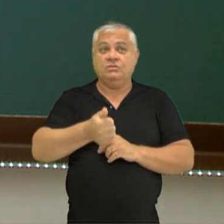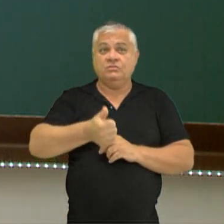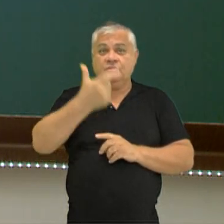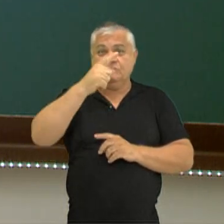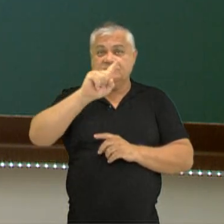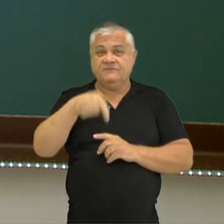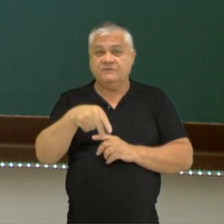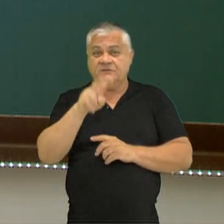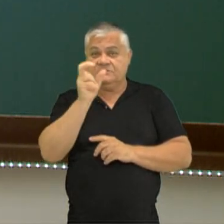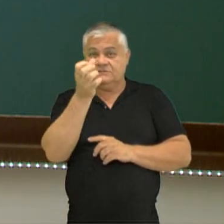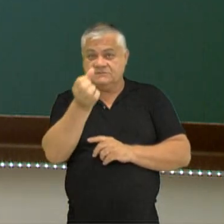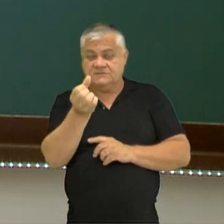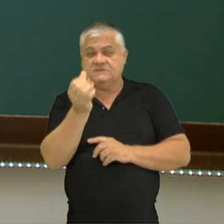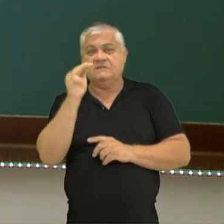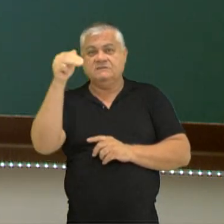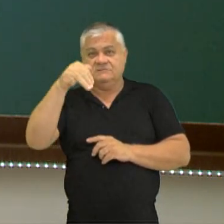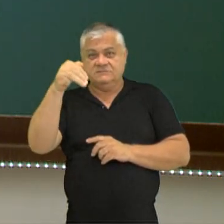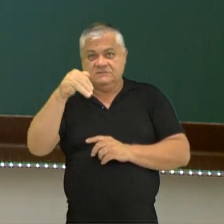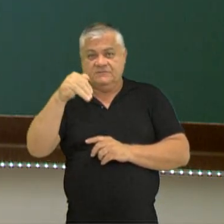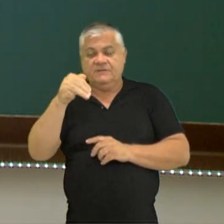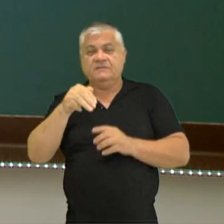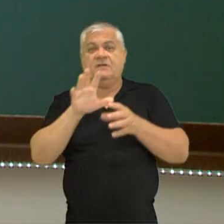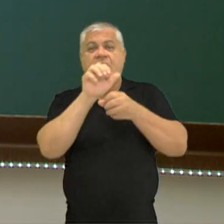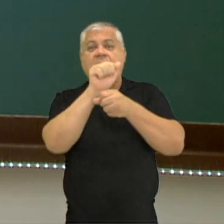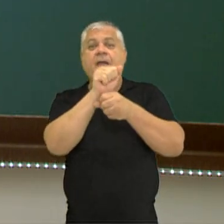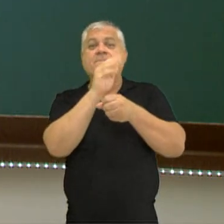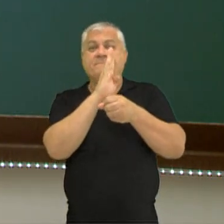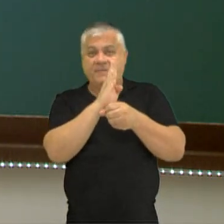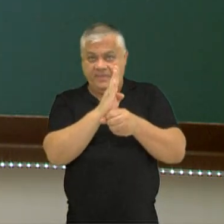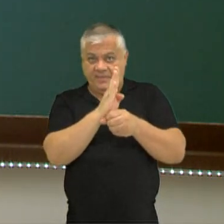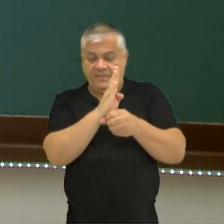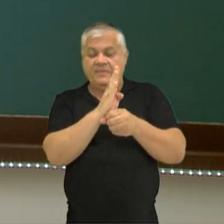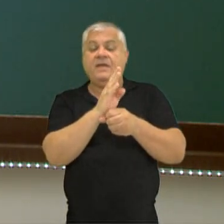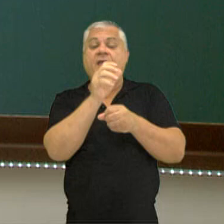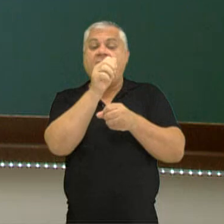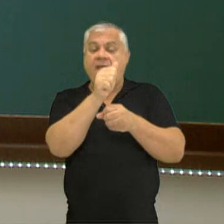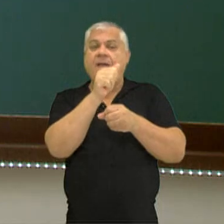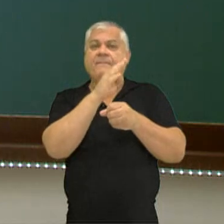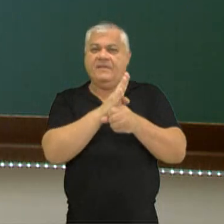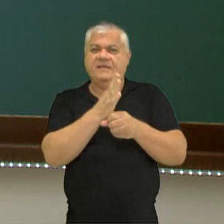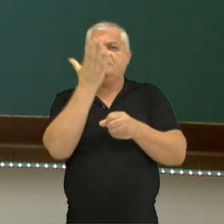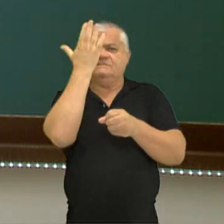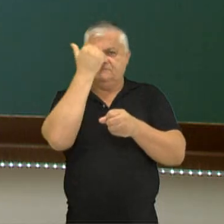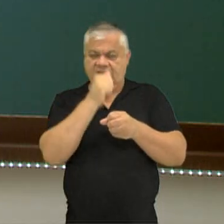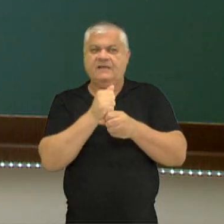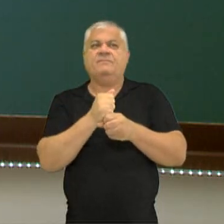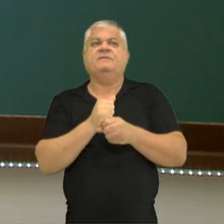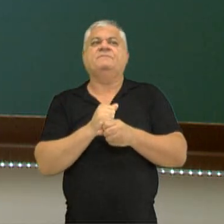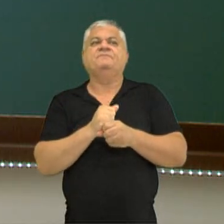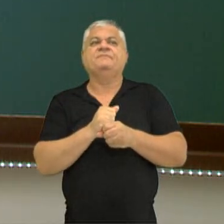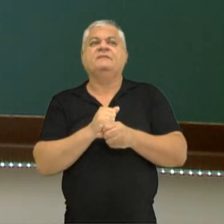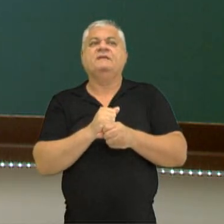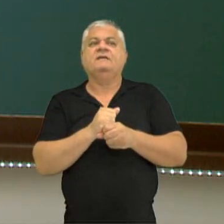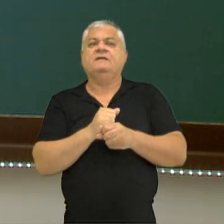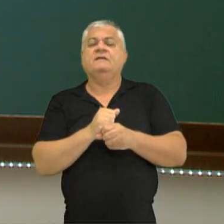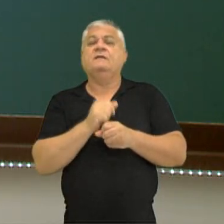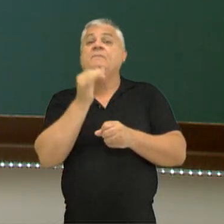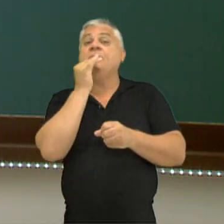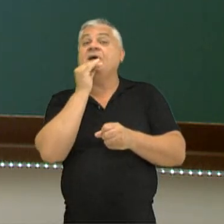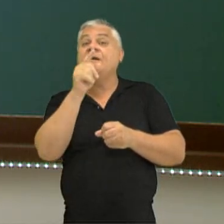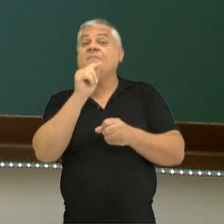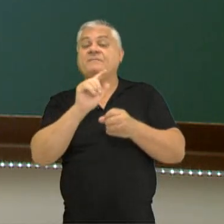12,56 centímetros quadrados de área da base. Então, a gente conhece já a área da base. Sendo que a